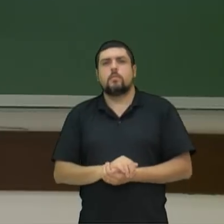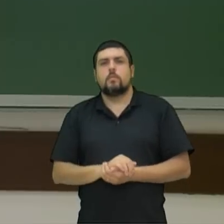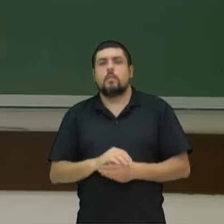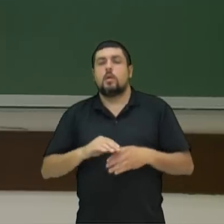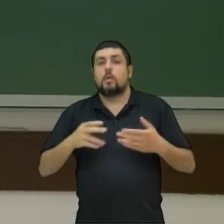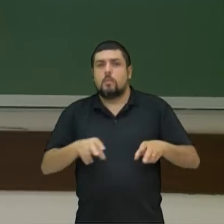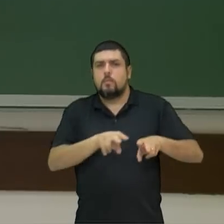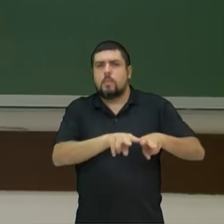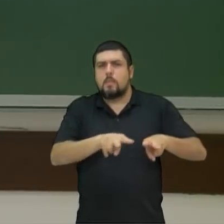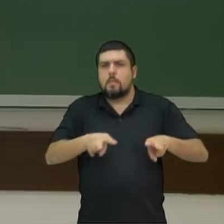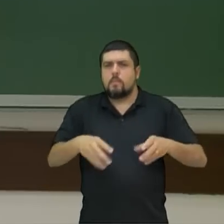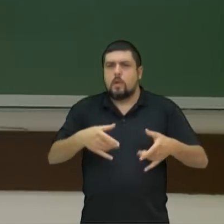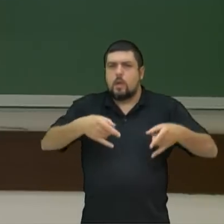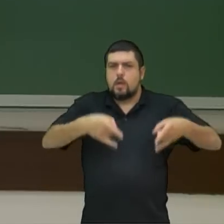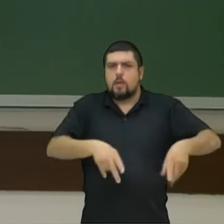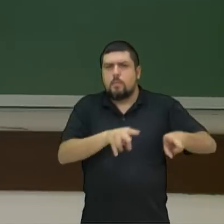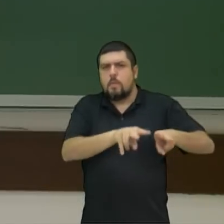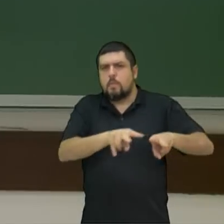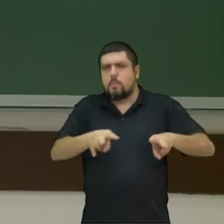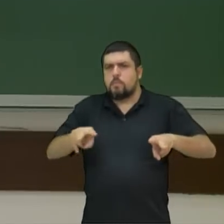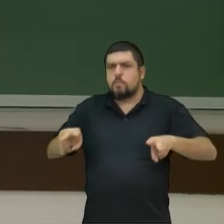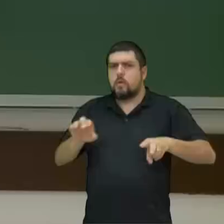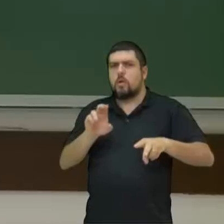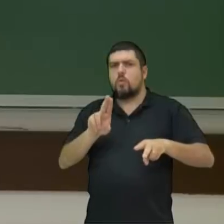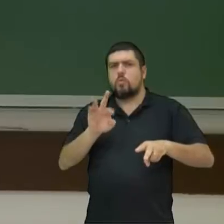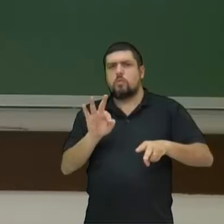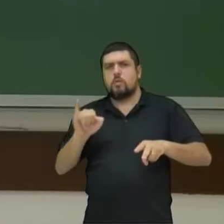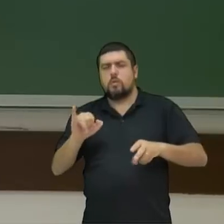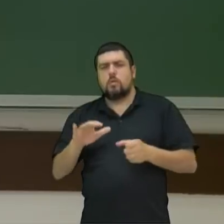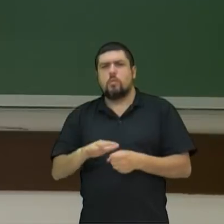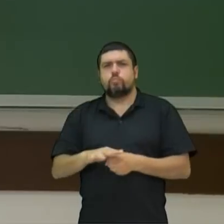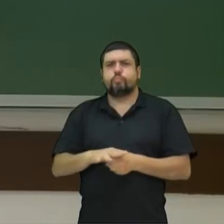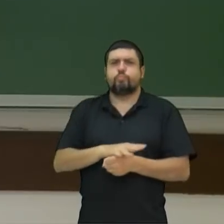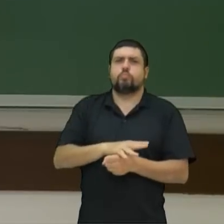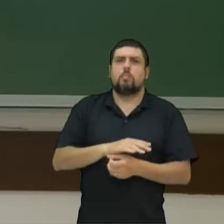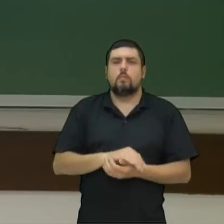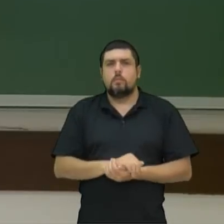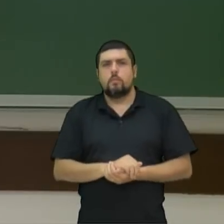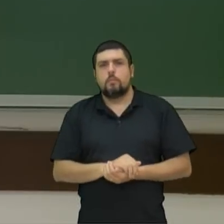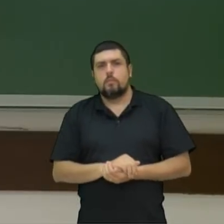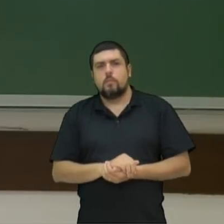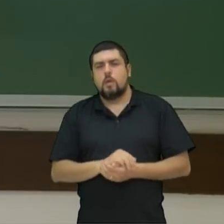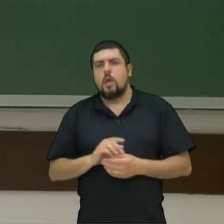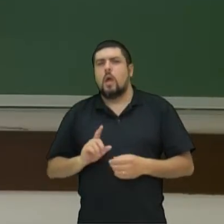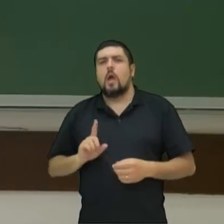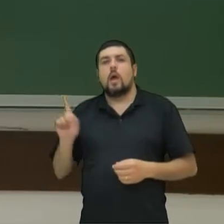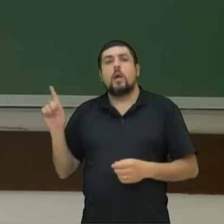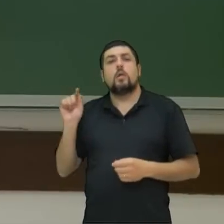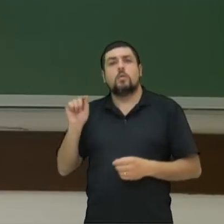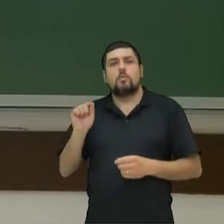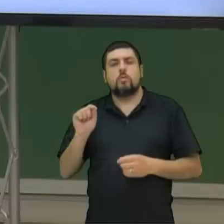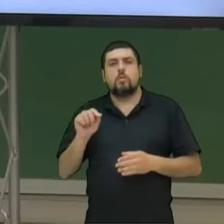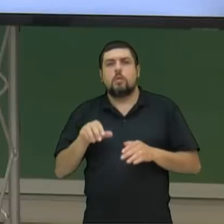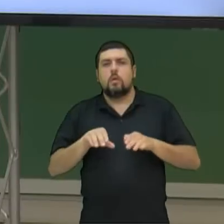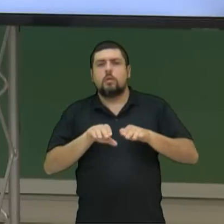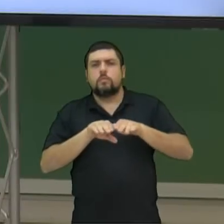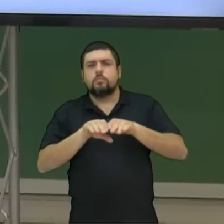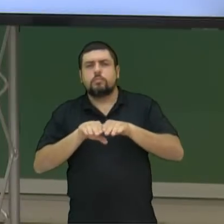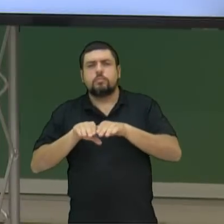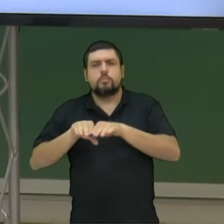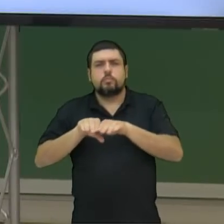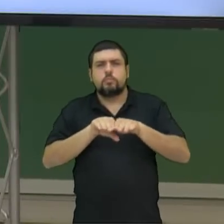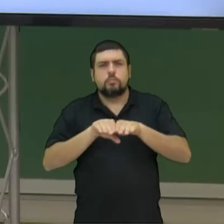dos leitos de UTI foram ocupados no sábado. O que acontece aqui? Está dizendo que a equidade no acesso aos serviços de saúde e